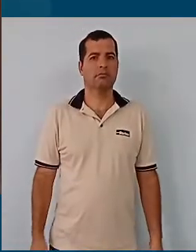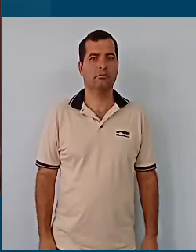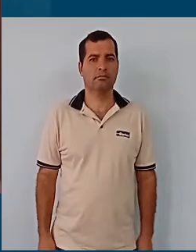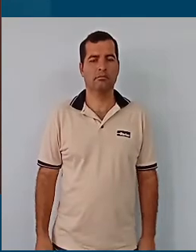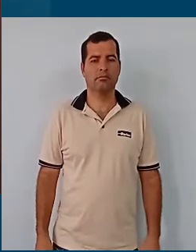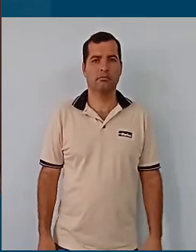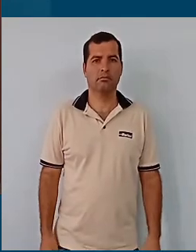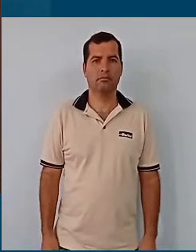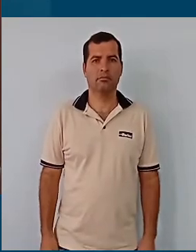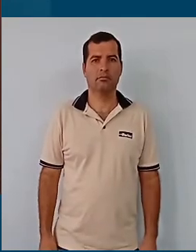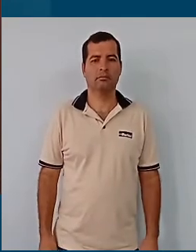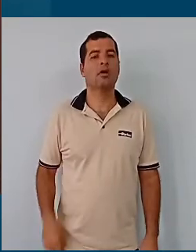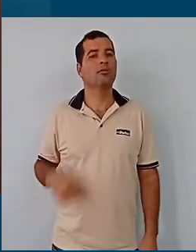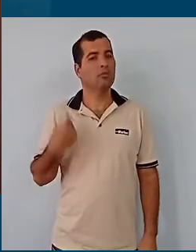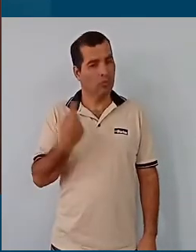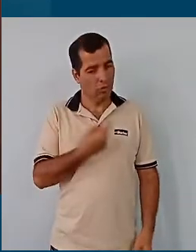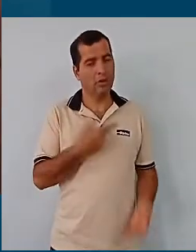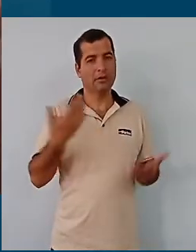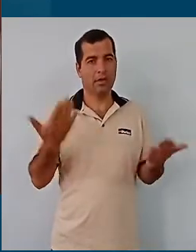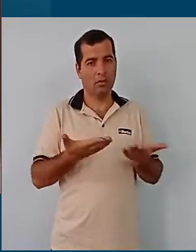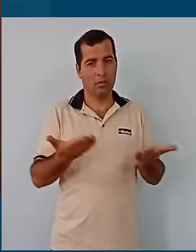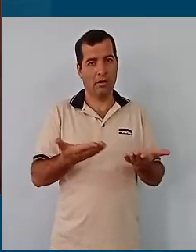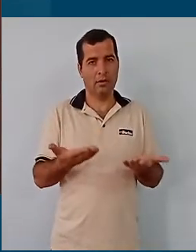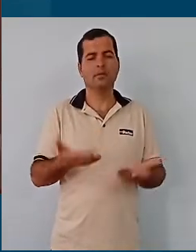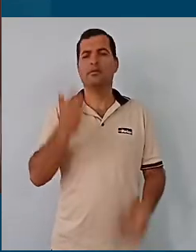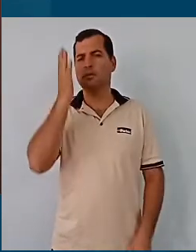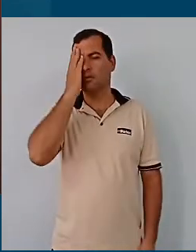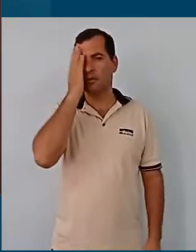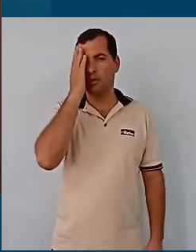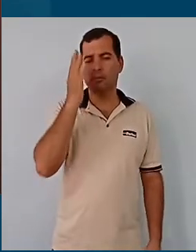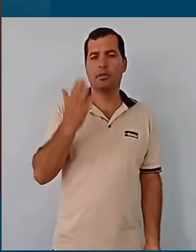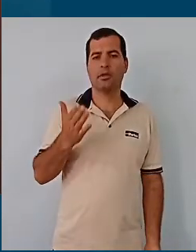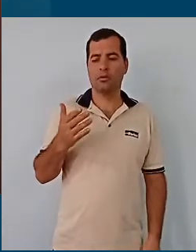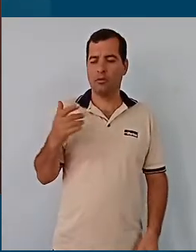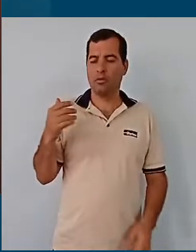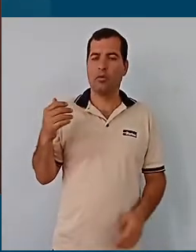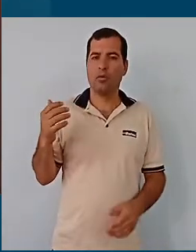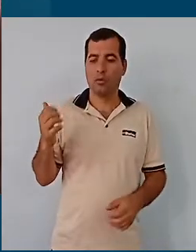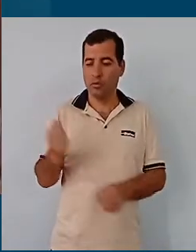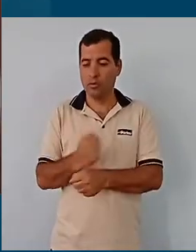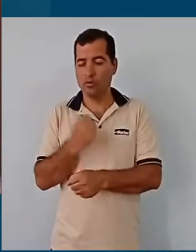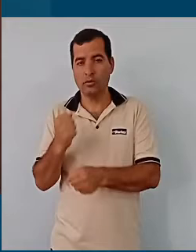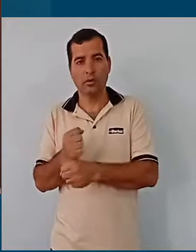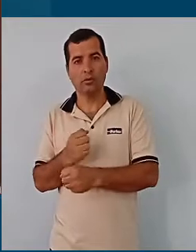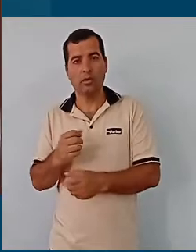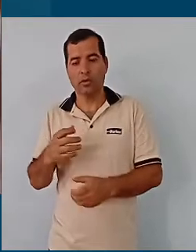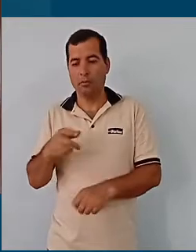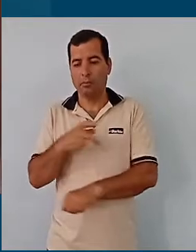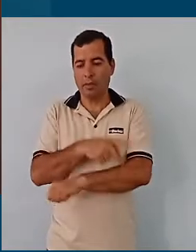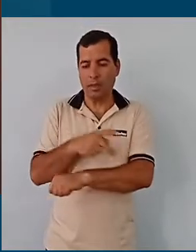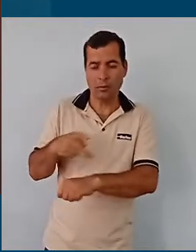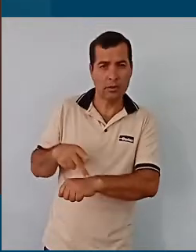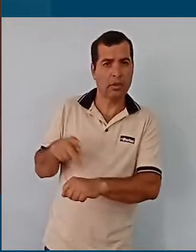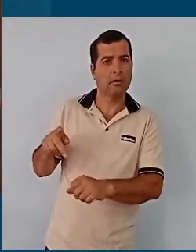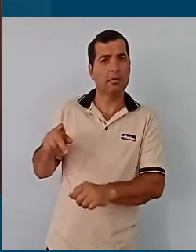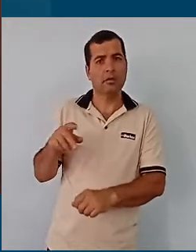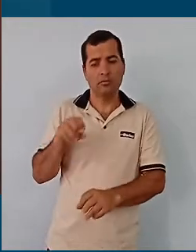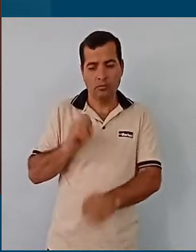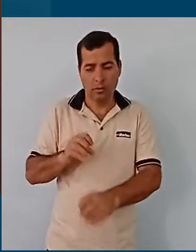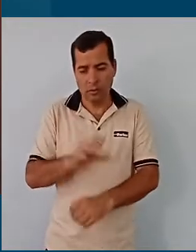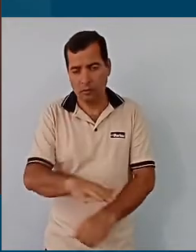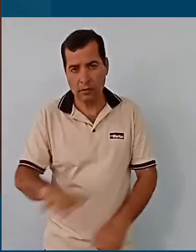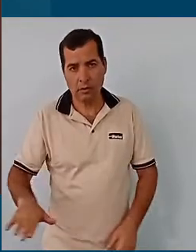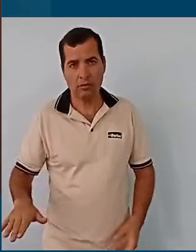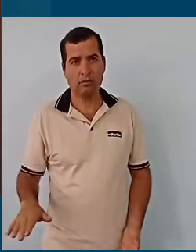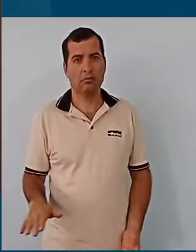infantil, porque nós estamos, nesse momento ainda, constituindo as práticas da educação infantil. Do ponto de vista teórico, do ponto de